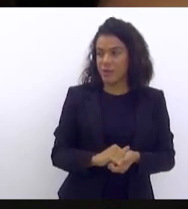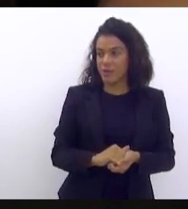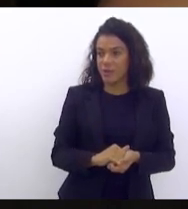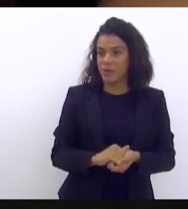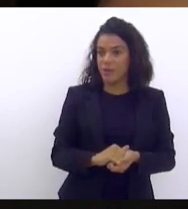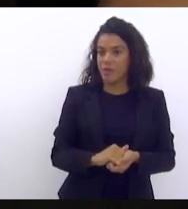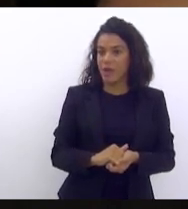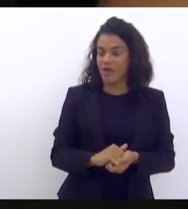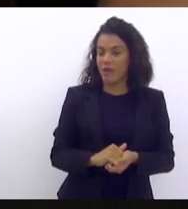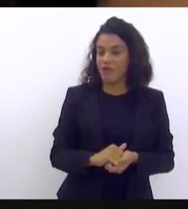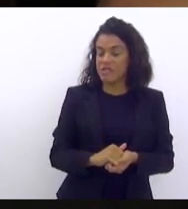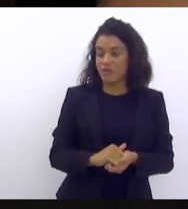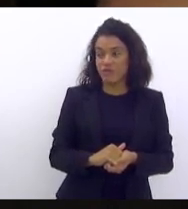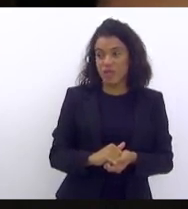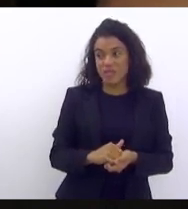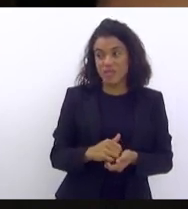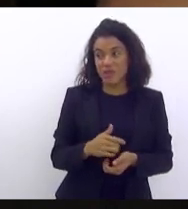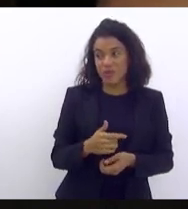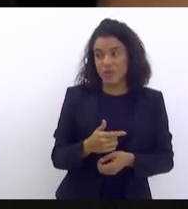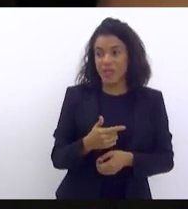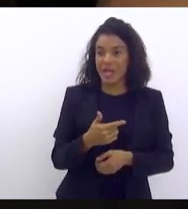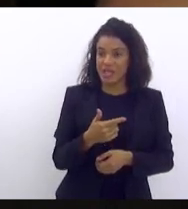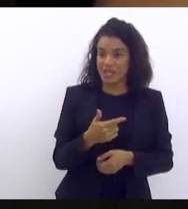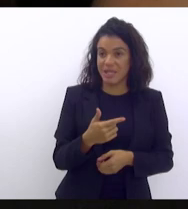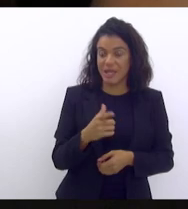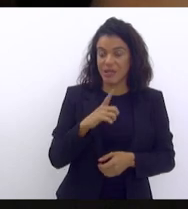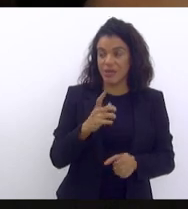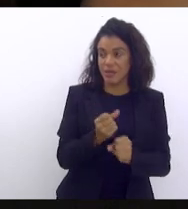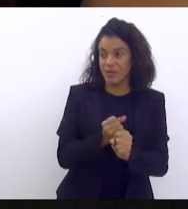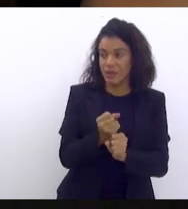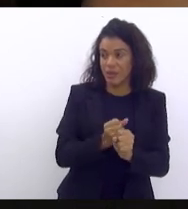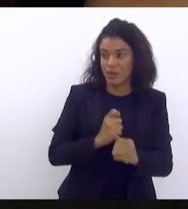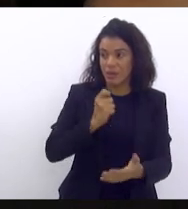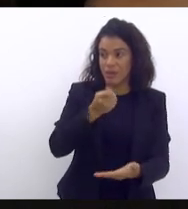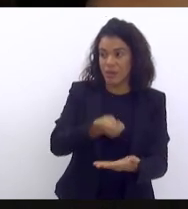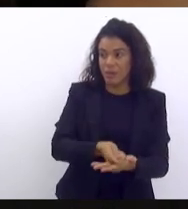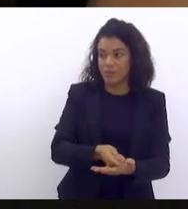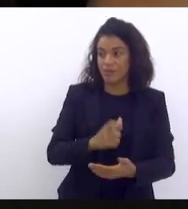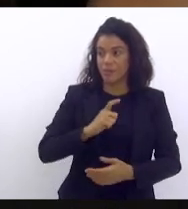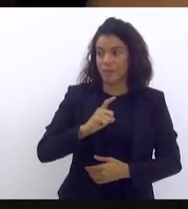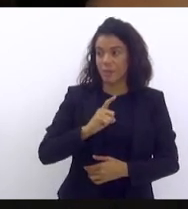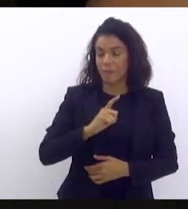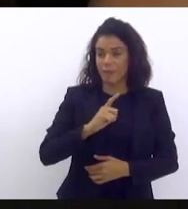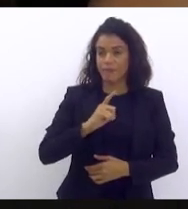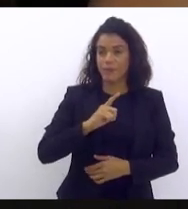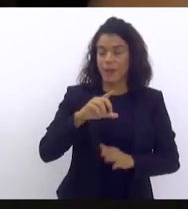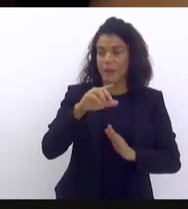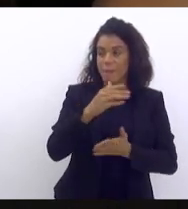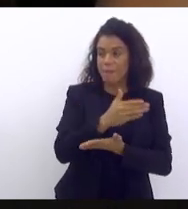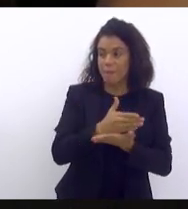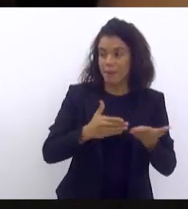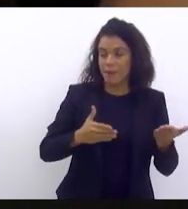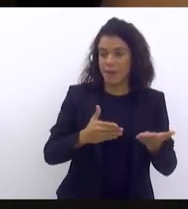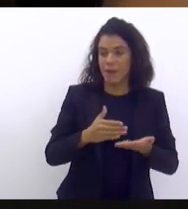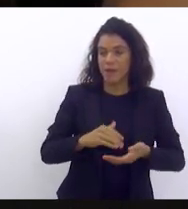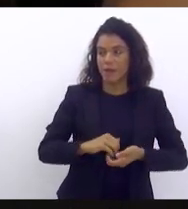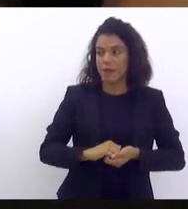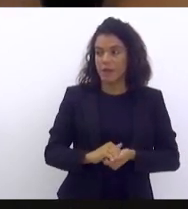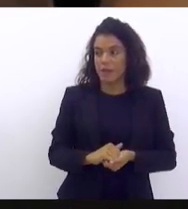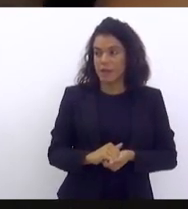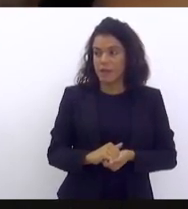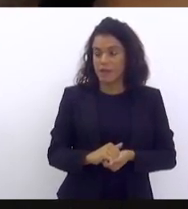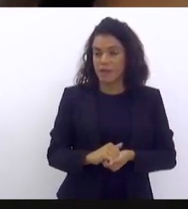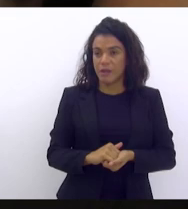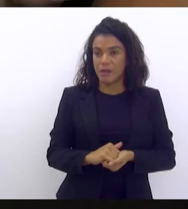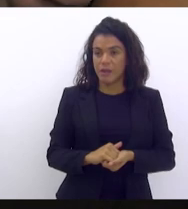aqui, né? Tem no orçamento desse ano para pagar, lá previsto no orçamento desse ano, a metade do valor, que é referente